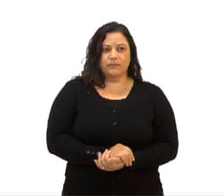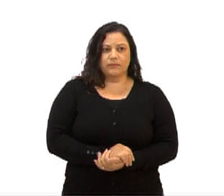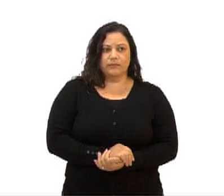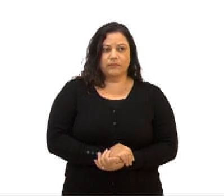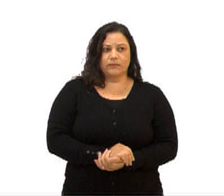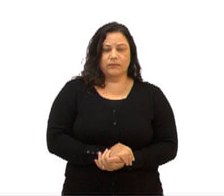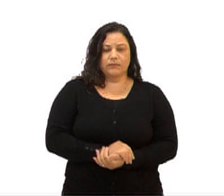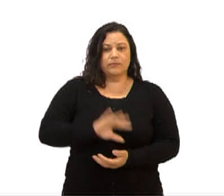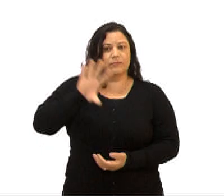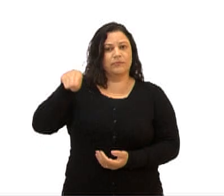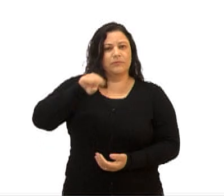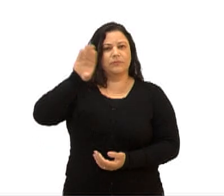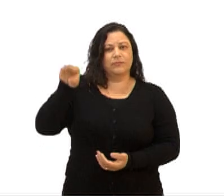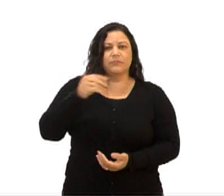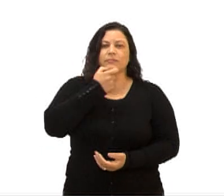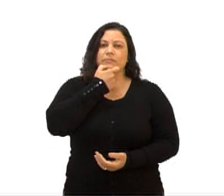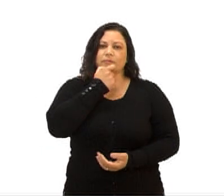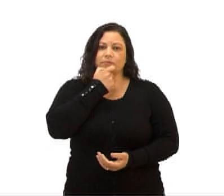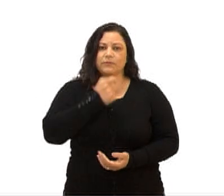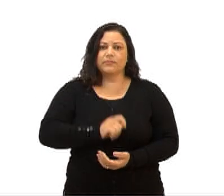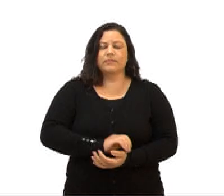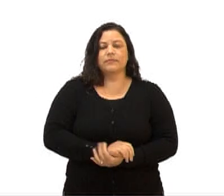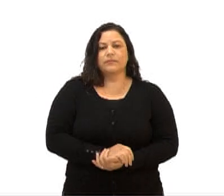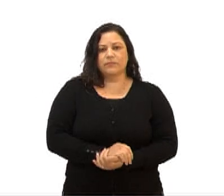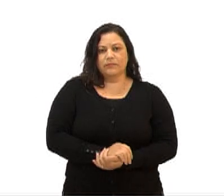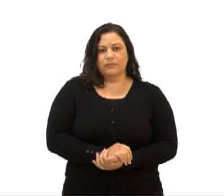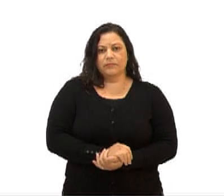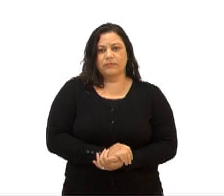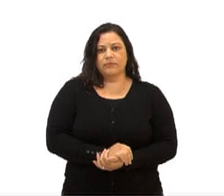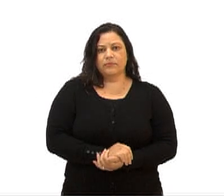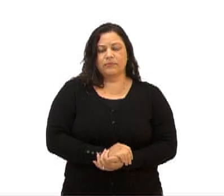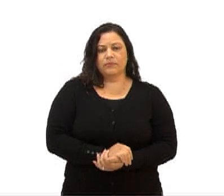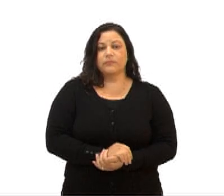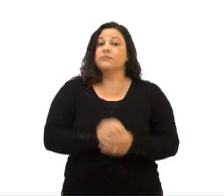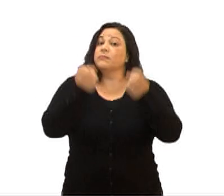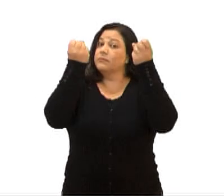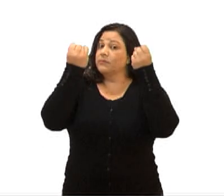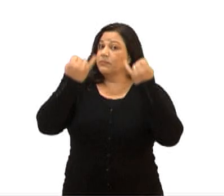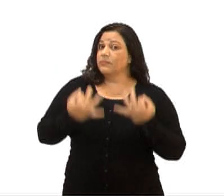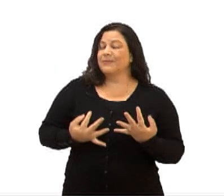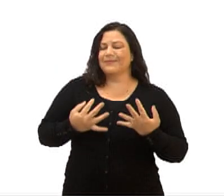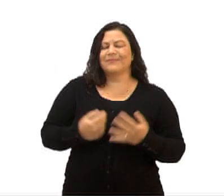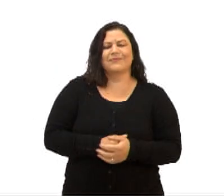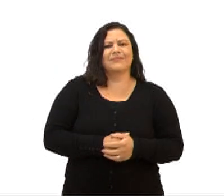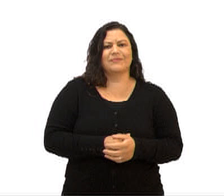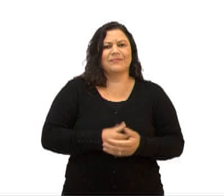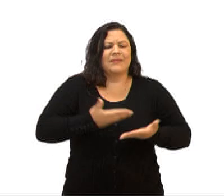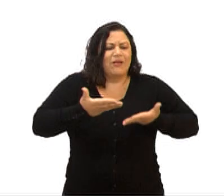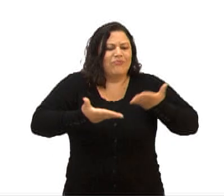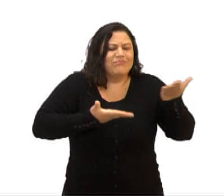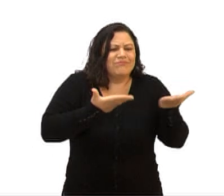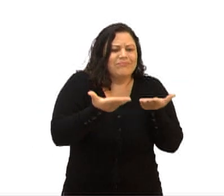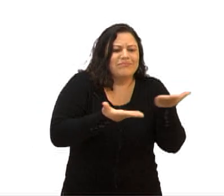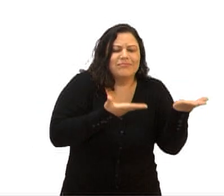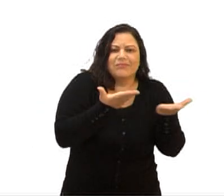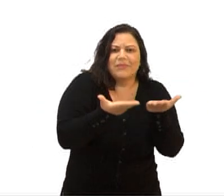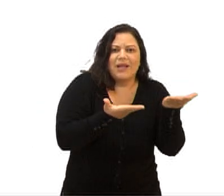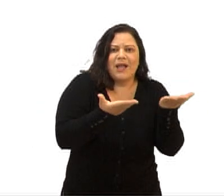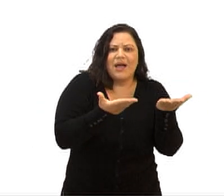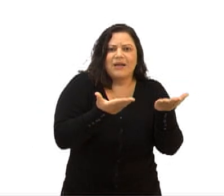you may lose those benefits in future. Então, ele está dizendo assim, ó, não trate mal aquela